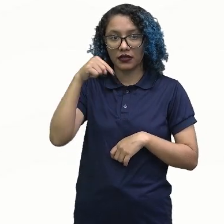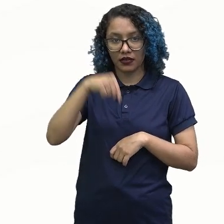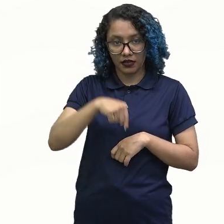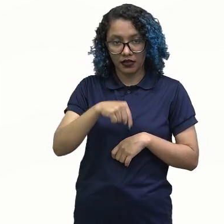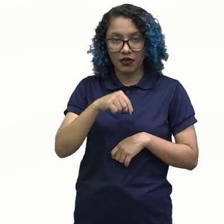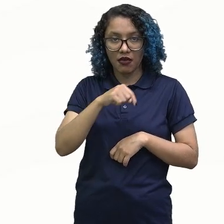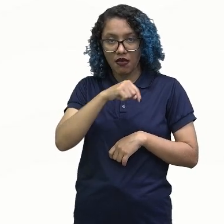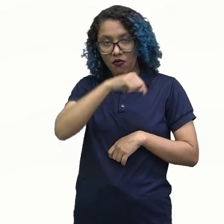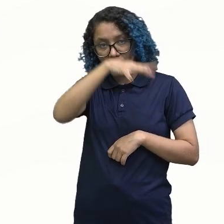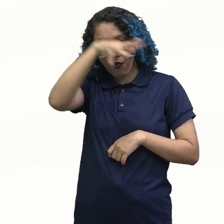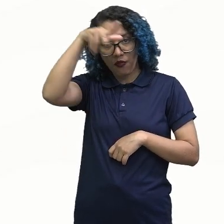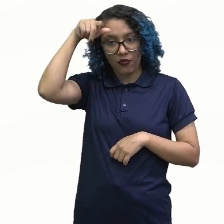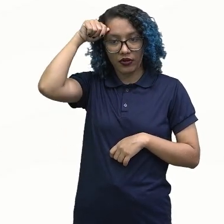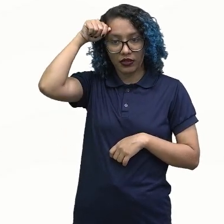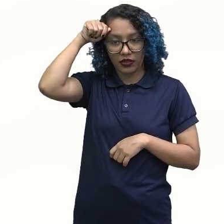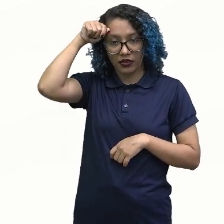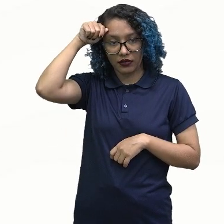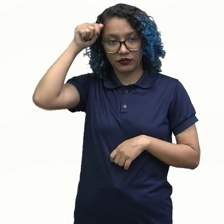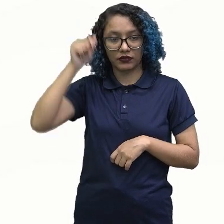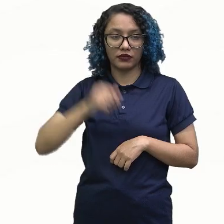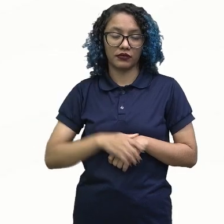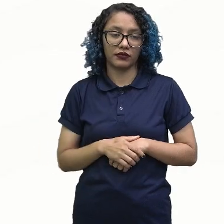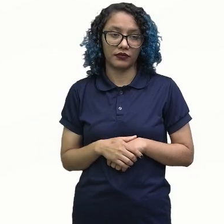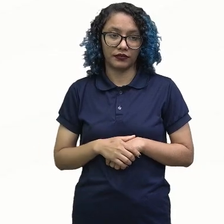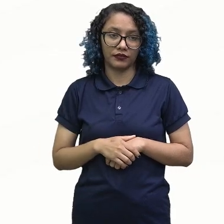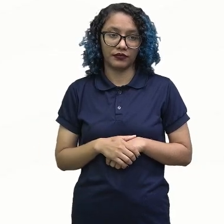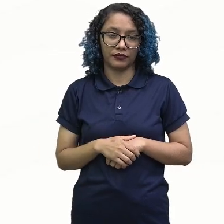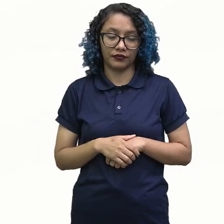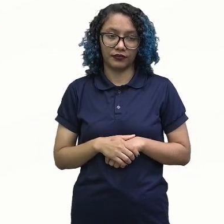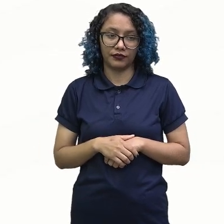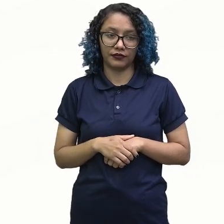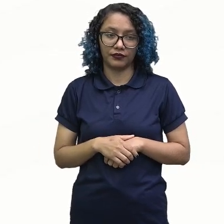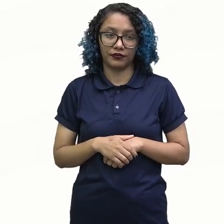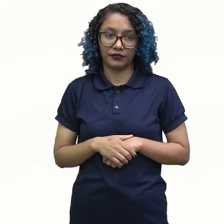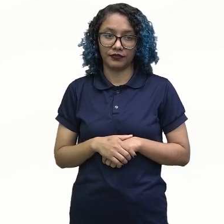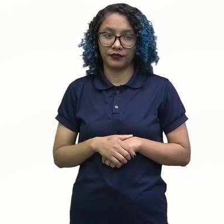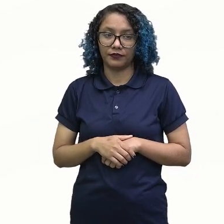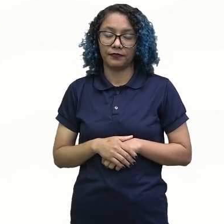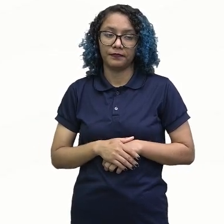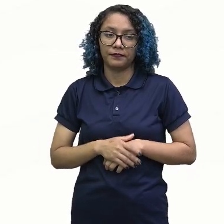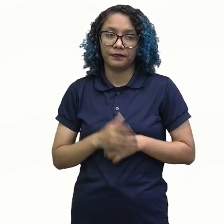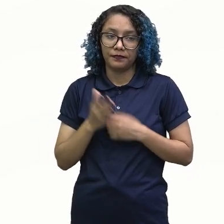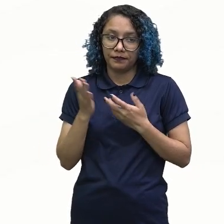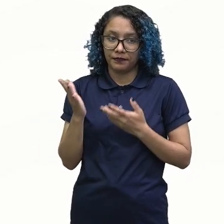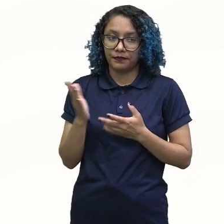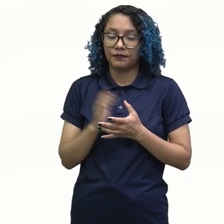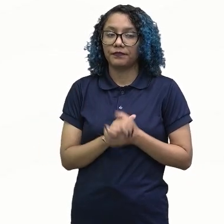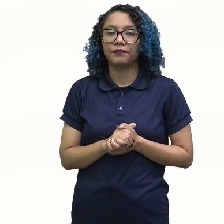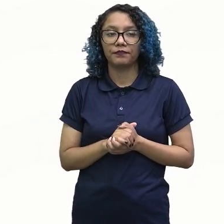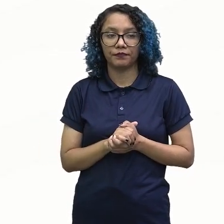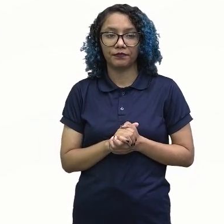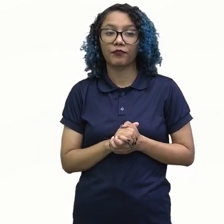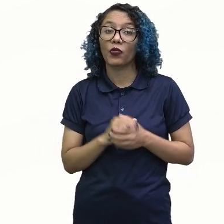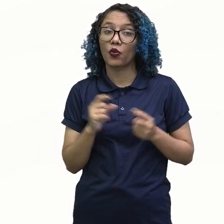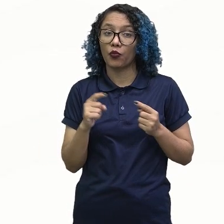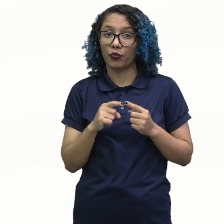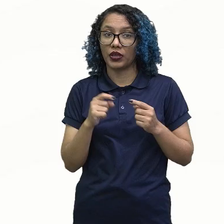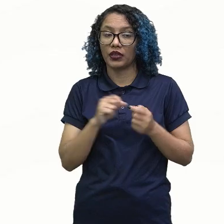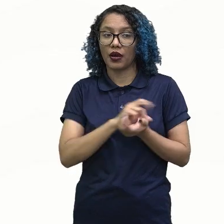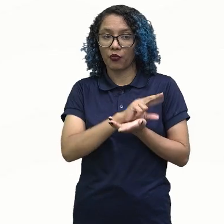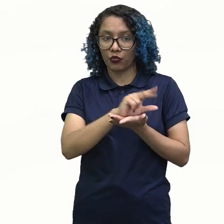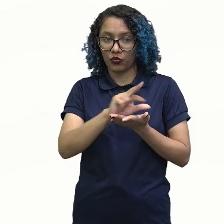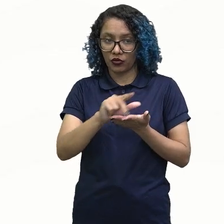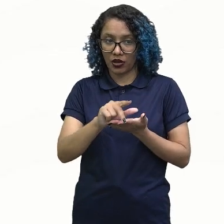com o predicativo. Ó, são verbo, são 10 horas, são 12 horas. Vai para o plural,